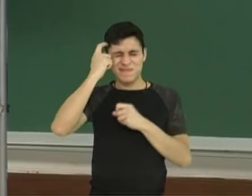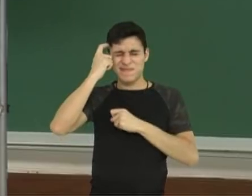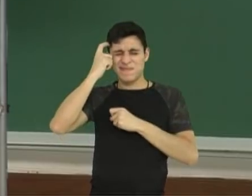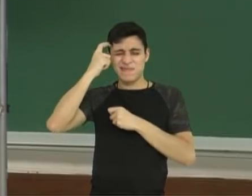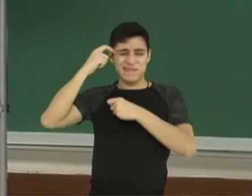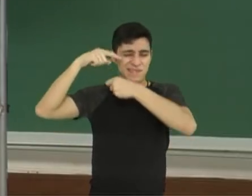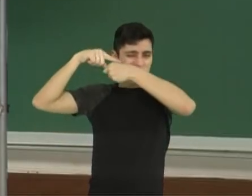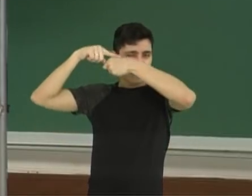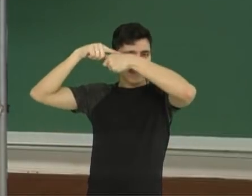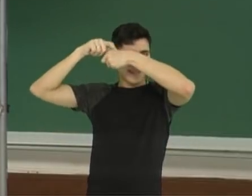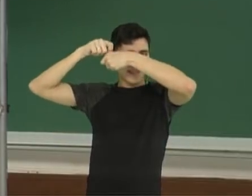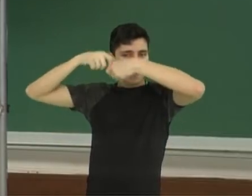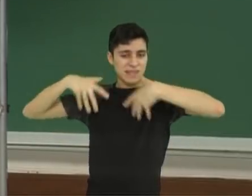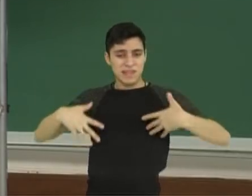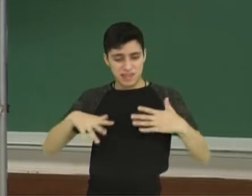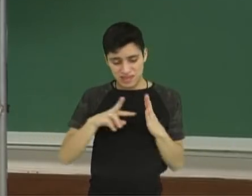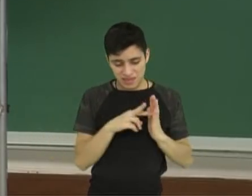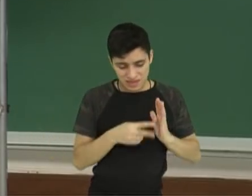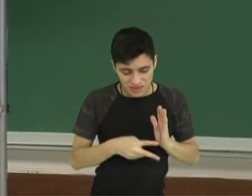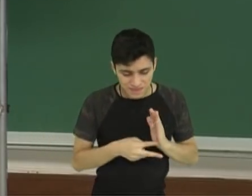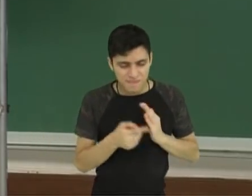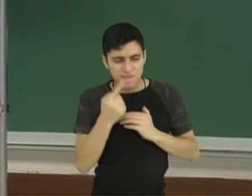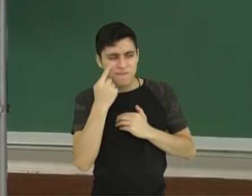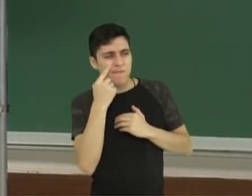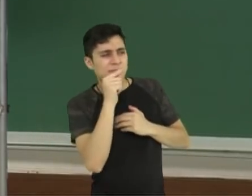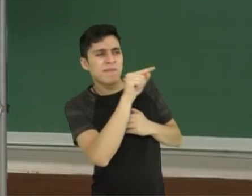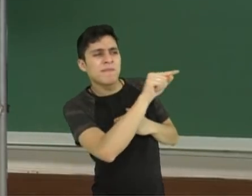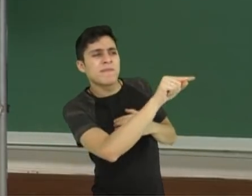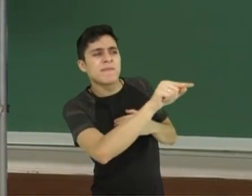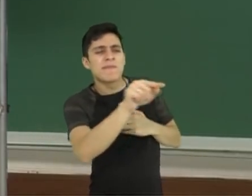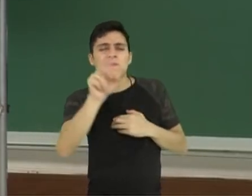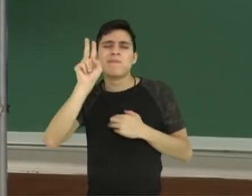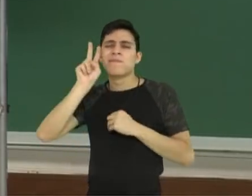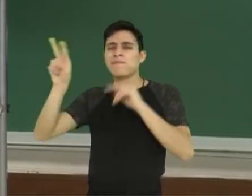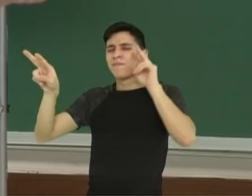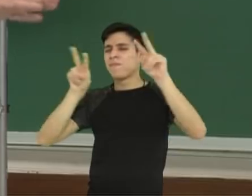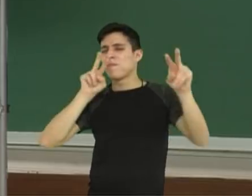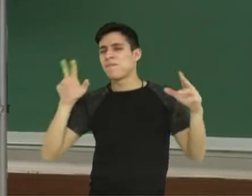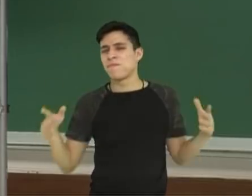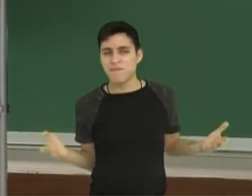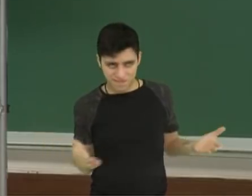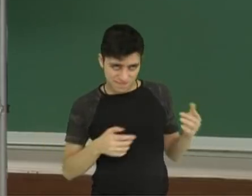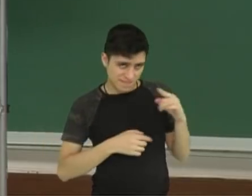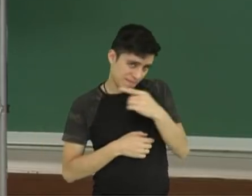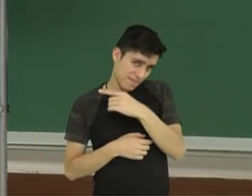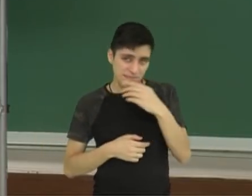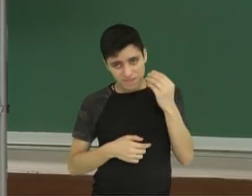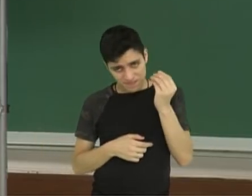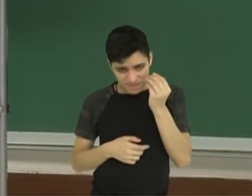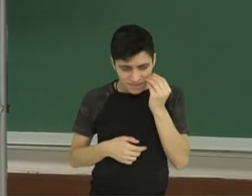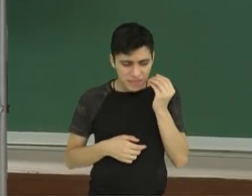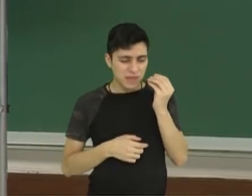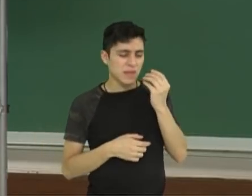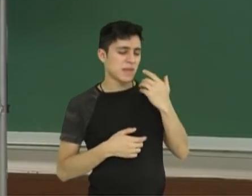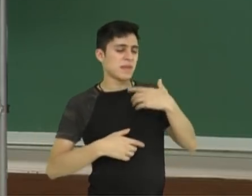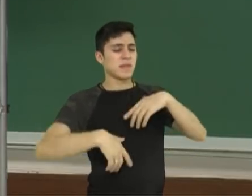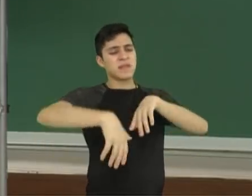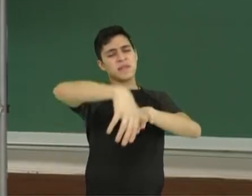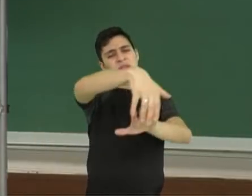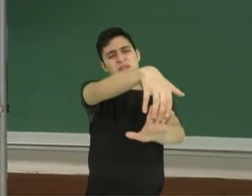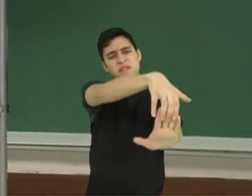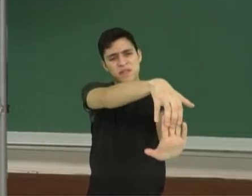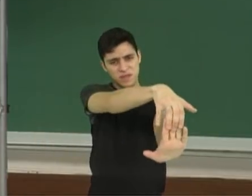está enxergando por onde ela tem que andar. Ela está tentando tocar um objeto, né, o tênis, então